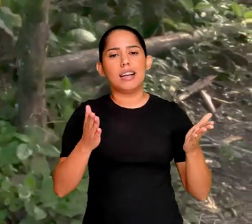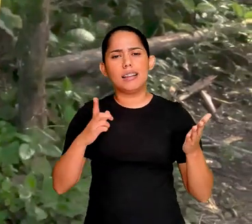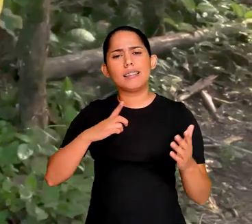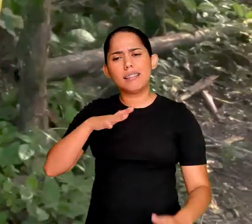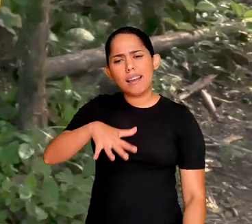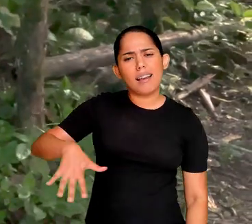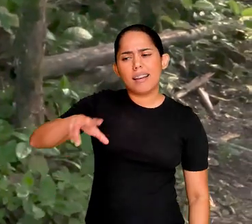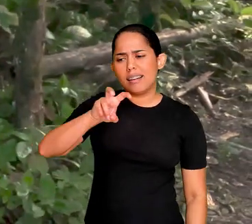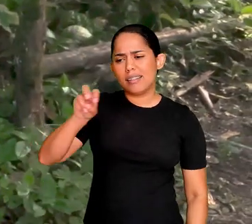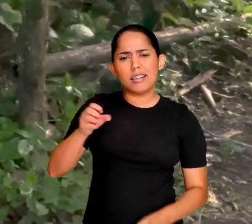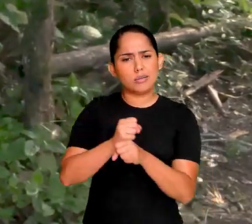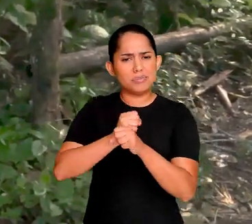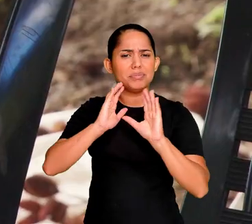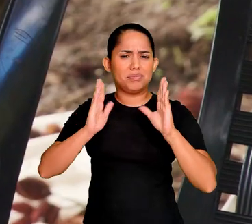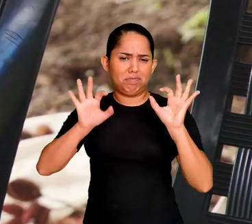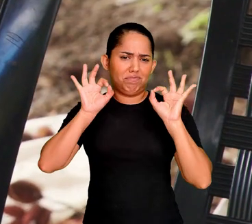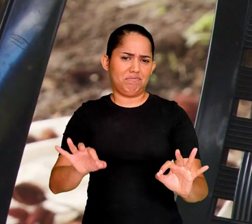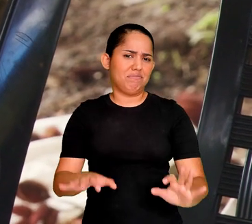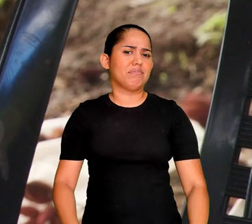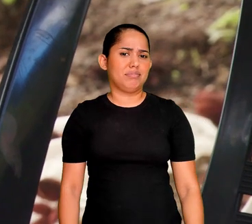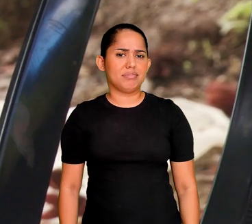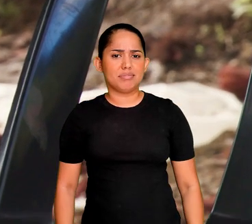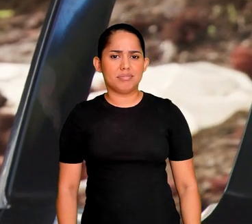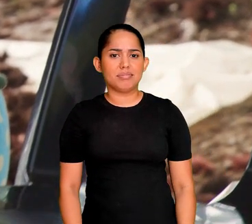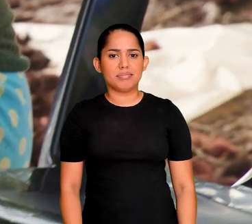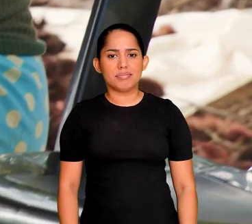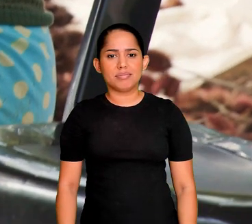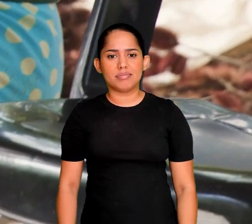assim, que a gente tem certeza absoluta, né?